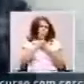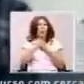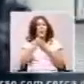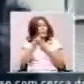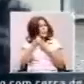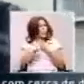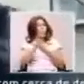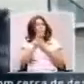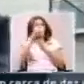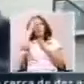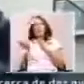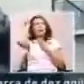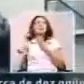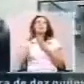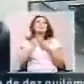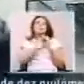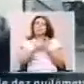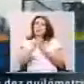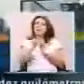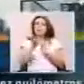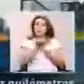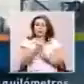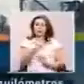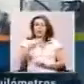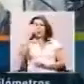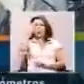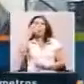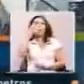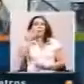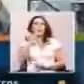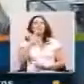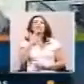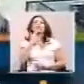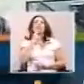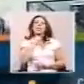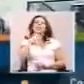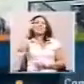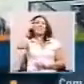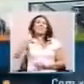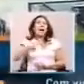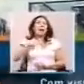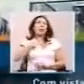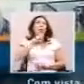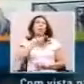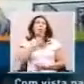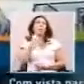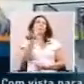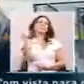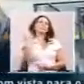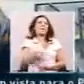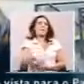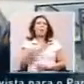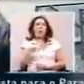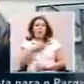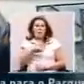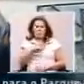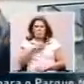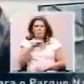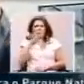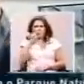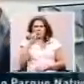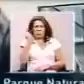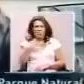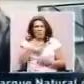Acima de tudo, é necessário é que os estudantes compreendam que podem dizer que não e que, portanto, que não se devem